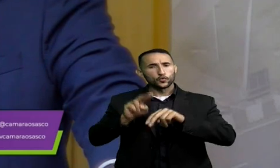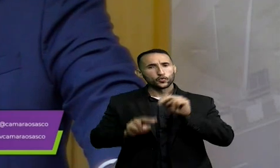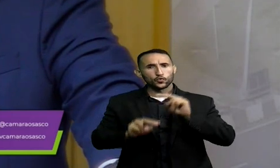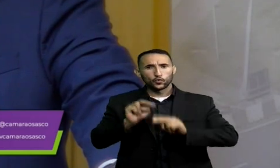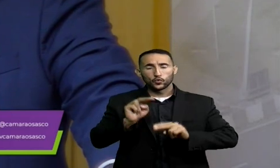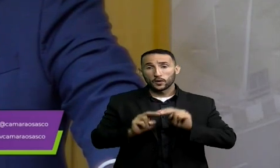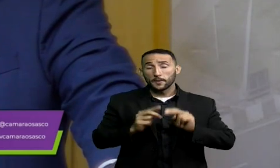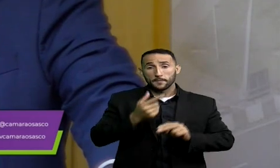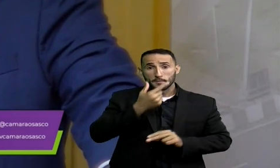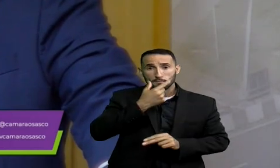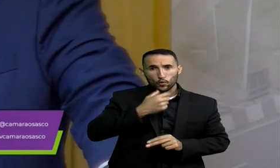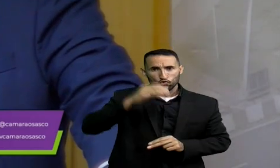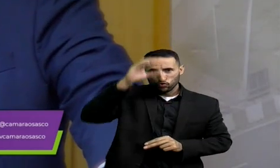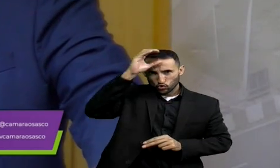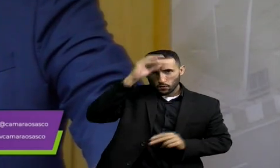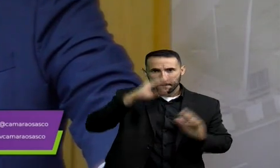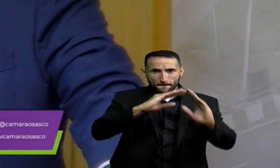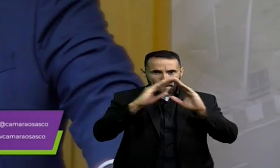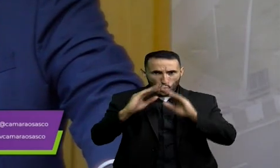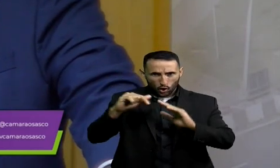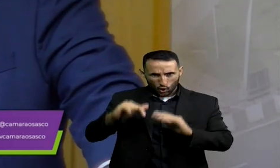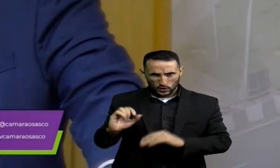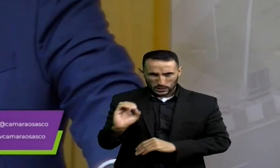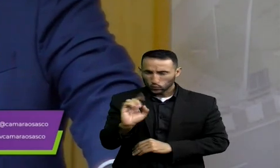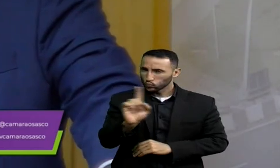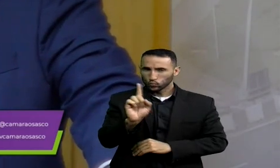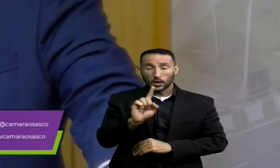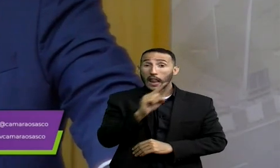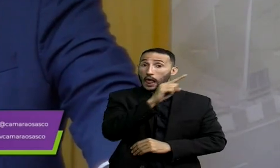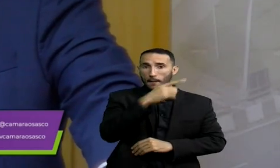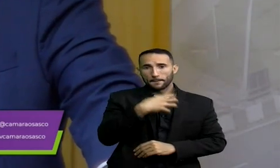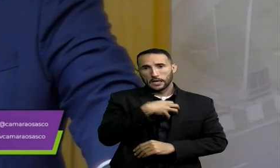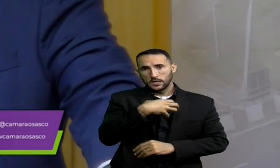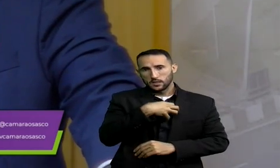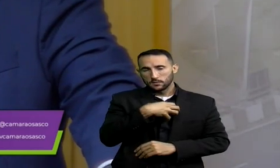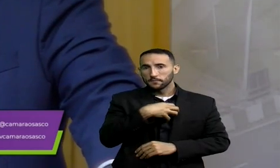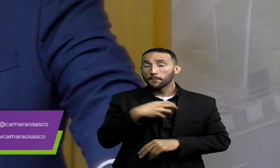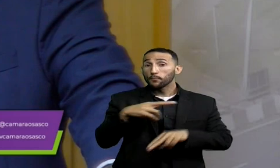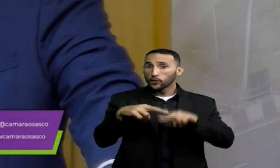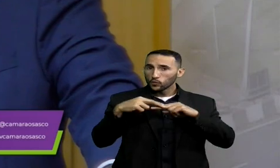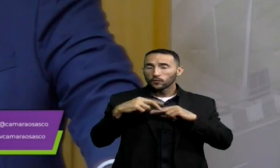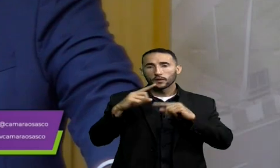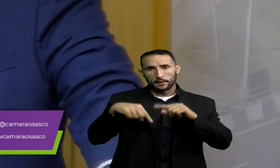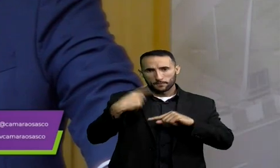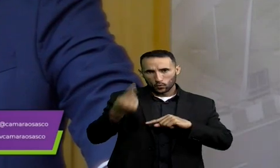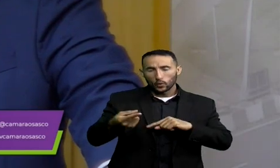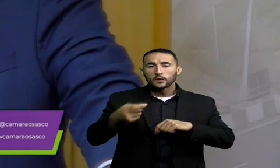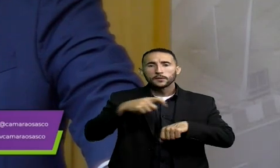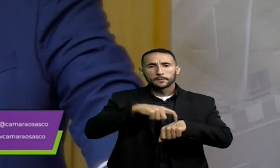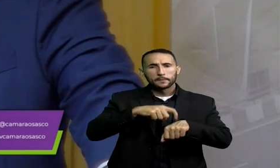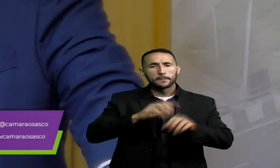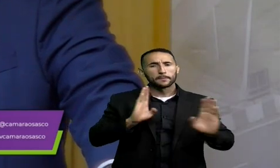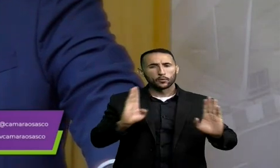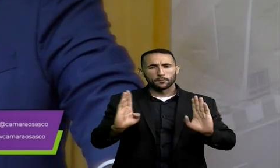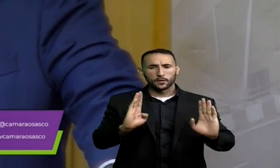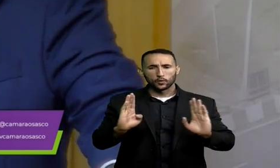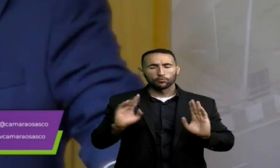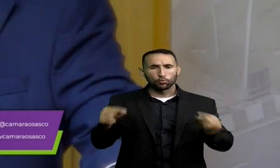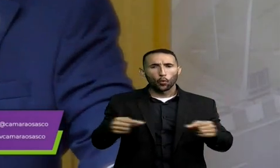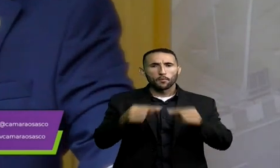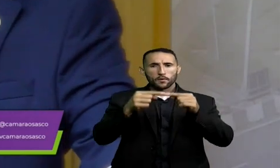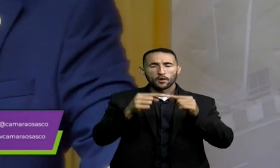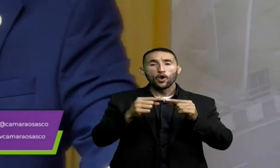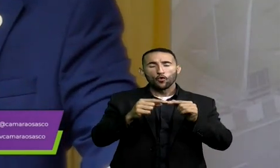morava aqui morava na Bahia E no momento oportuno vou fazer aqui uma Moção de